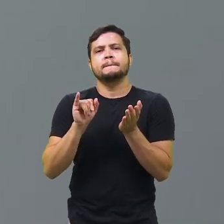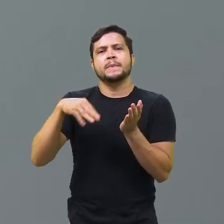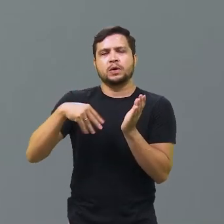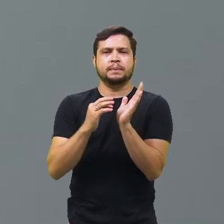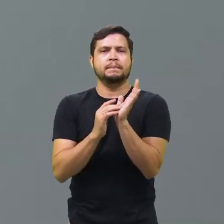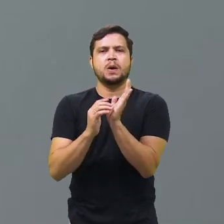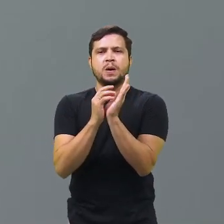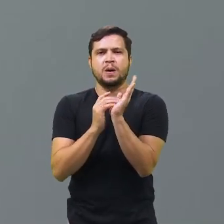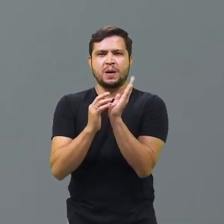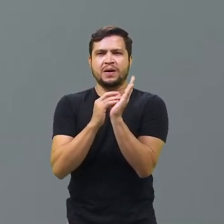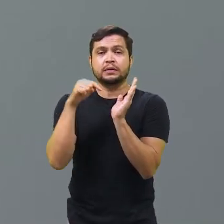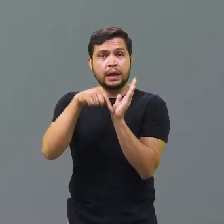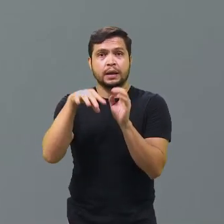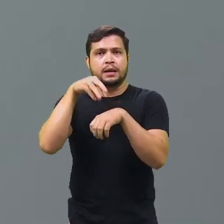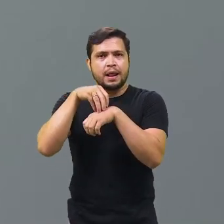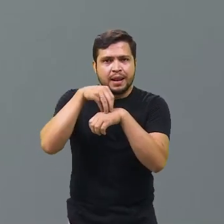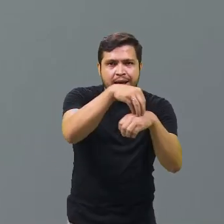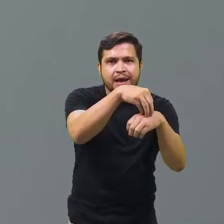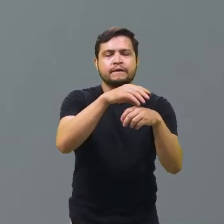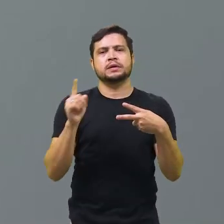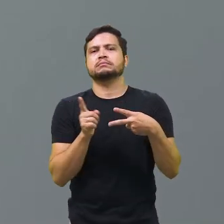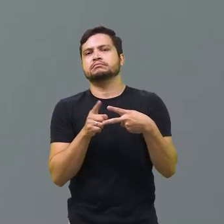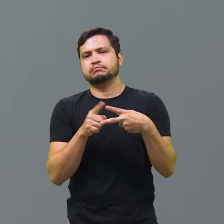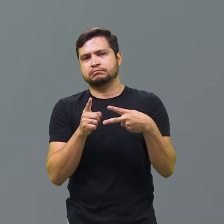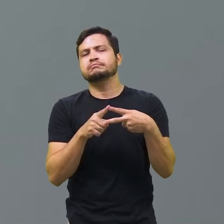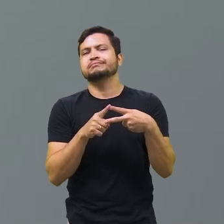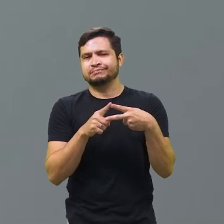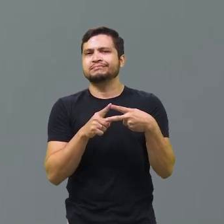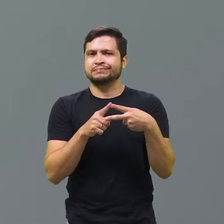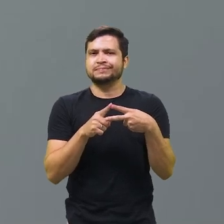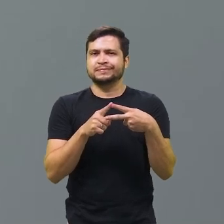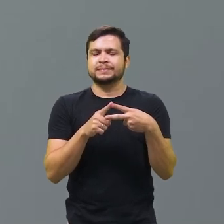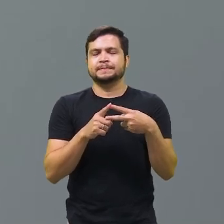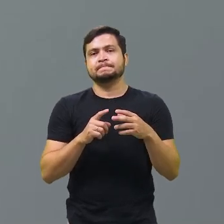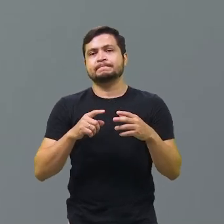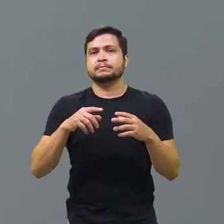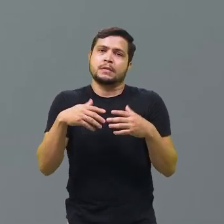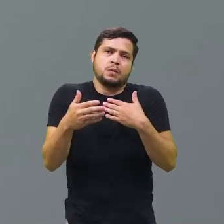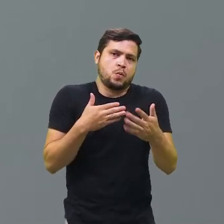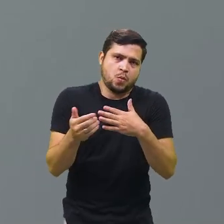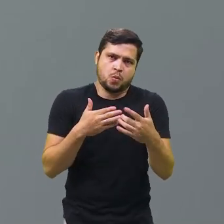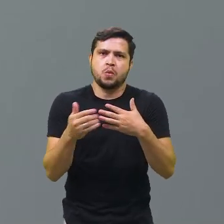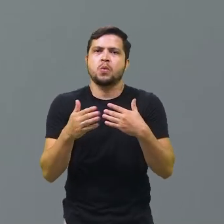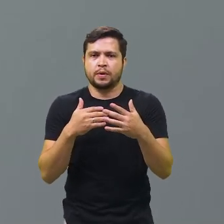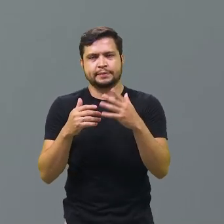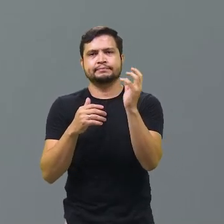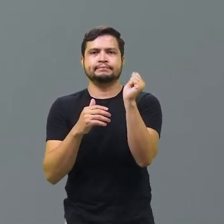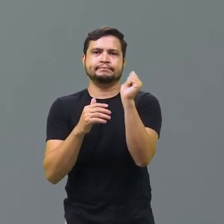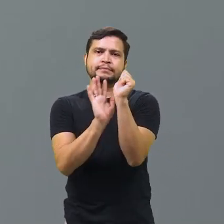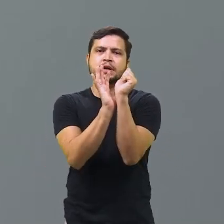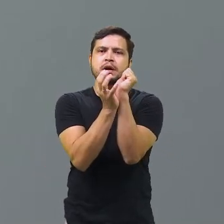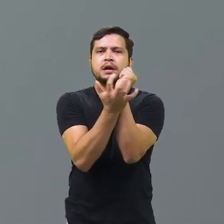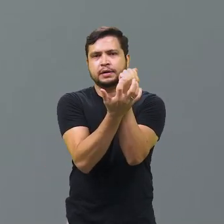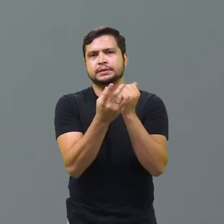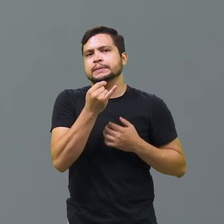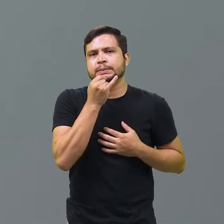que transporta o nosso gameta masculino tanto nas gimnospermas como nas angiospermas, né? E aqui a